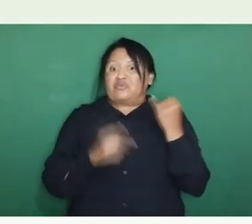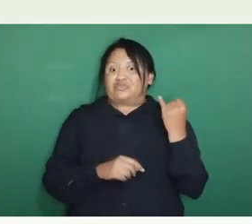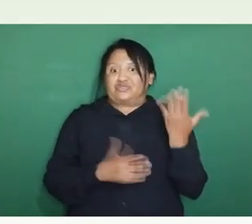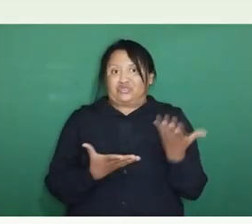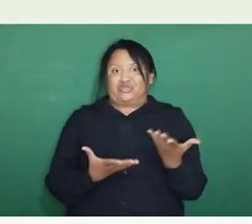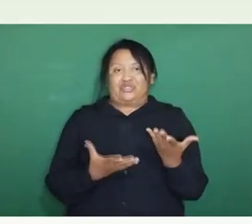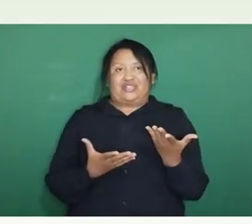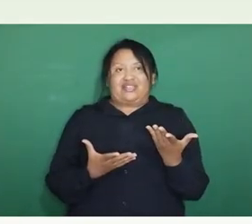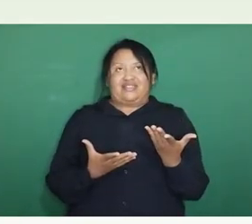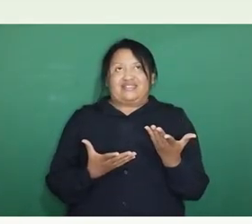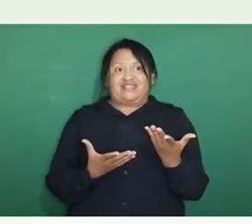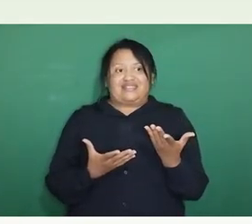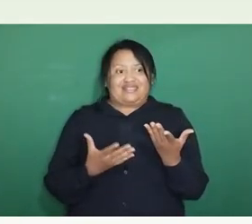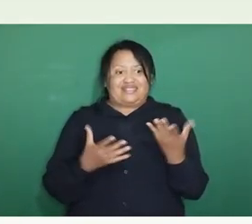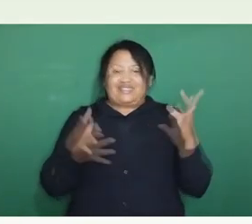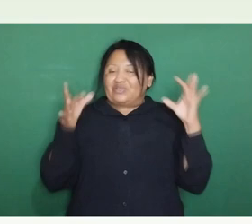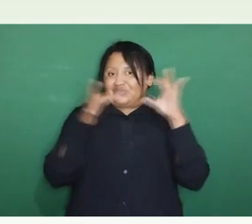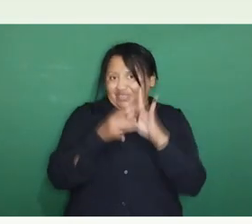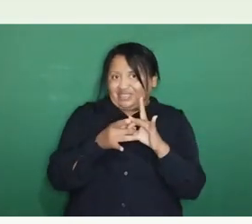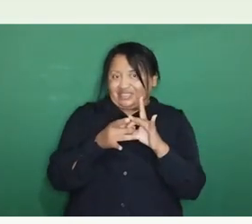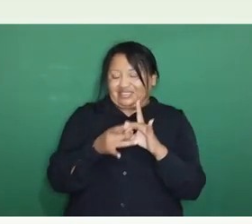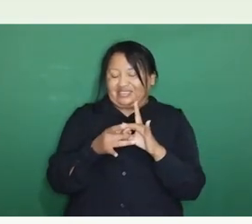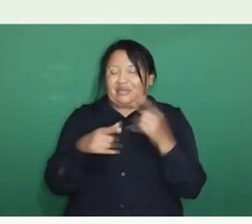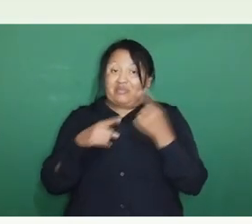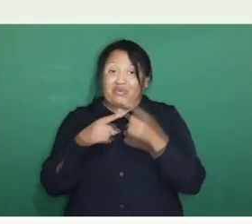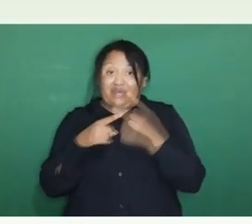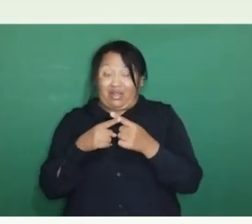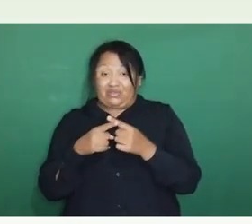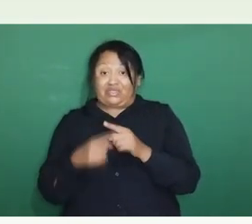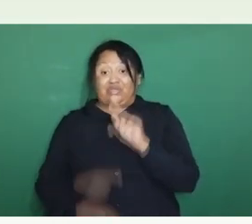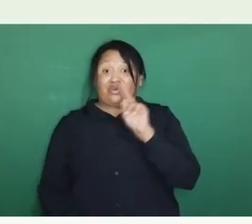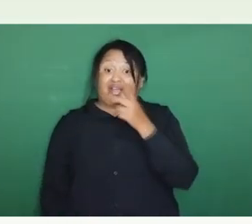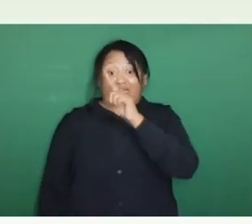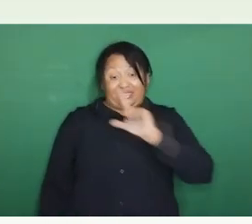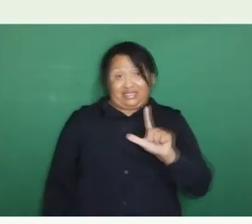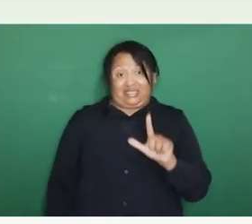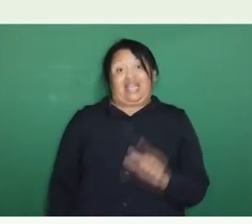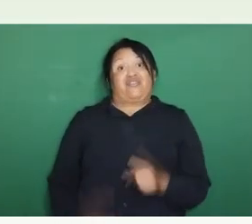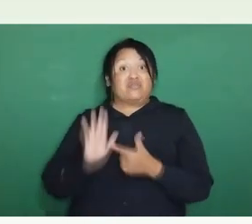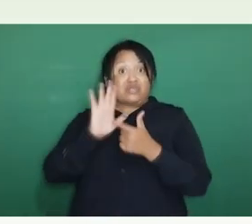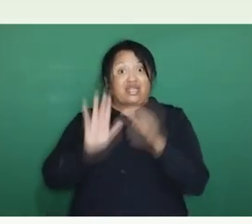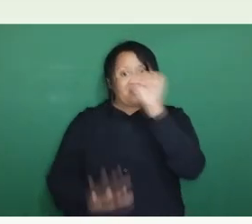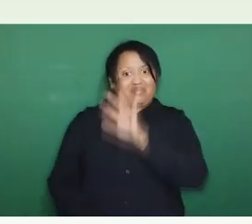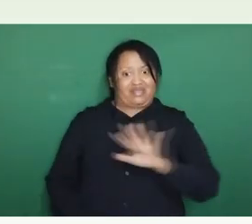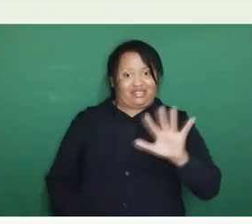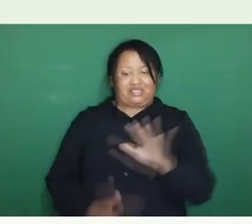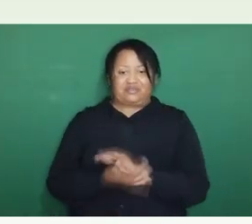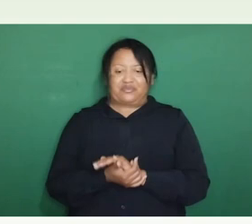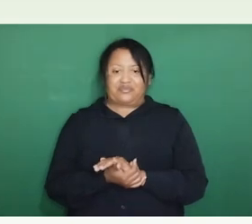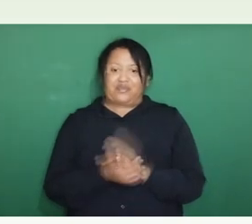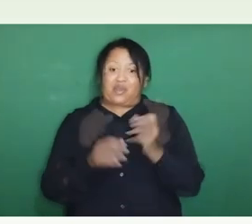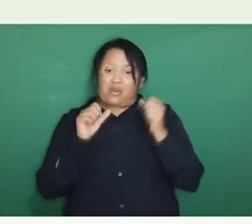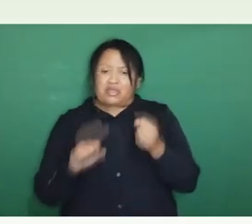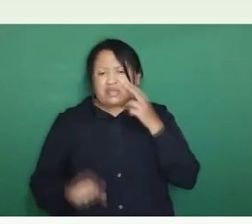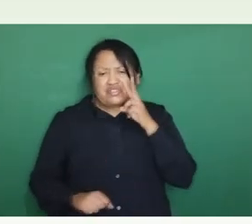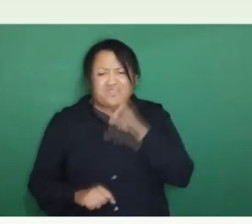devido à presença de ligações de hidrogênio bom aqui nessa imagem nós podemos